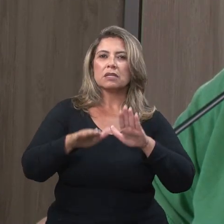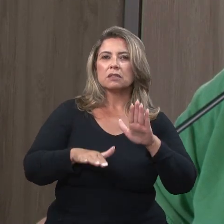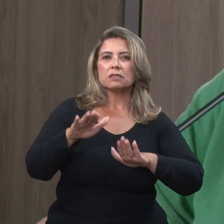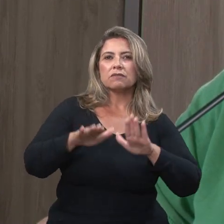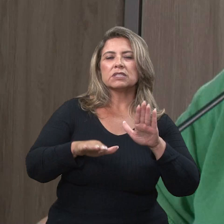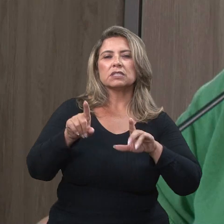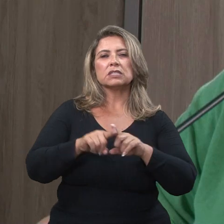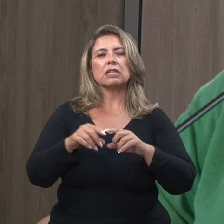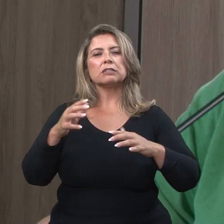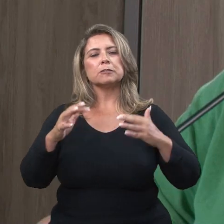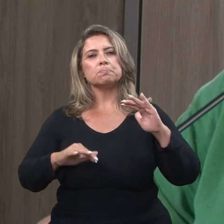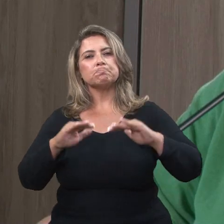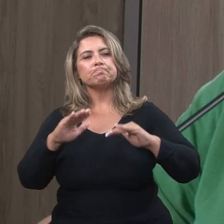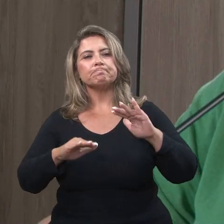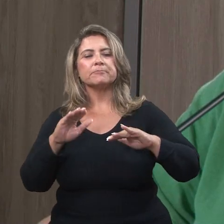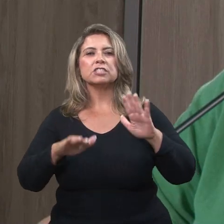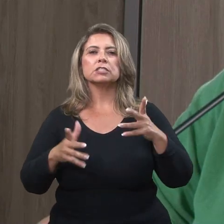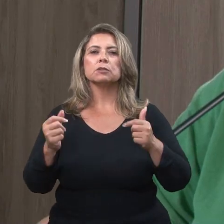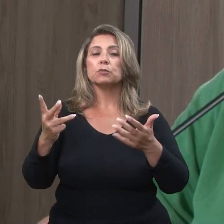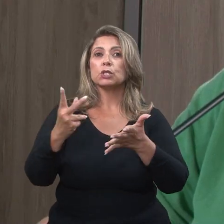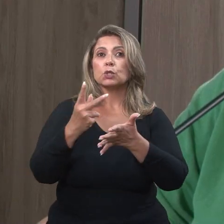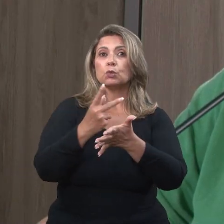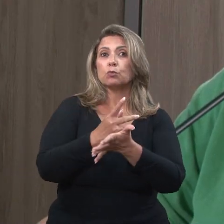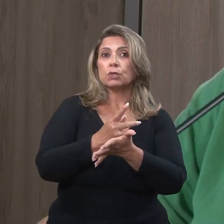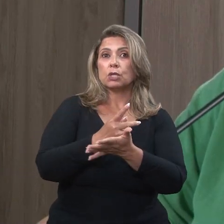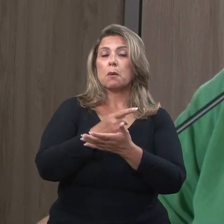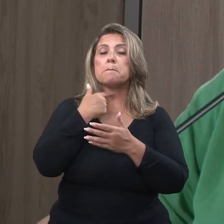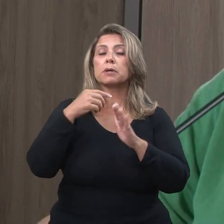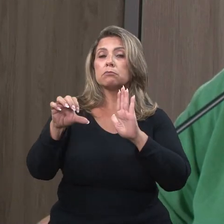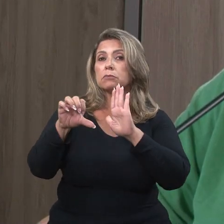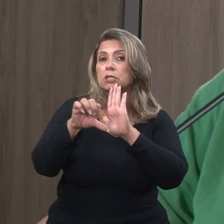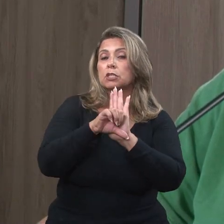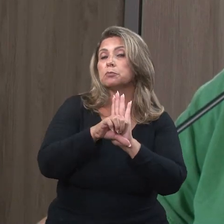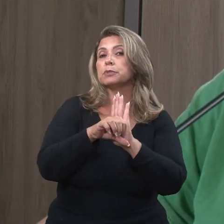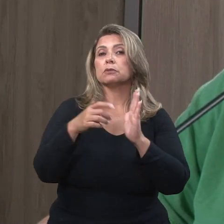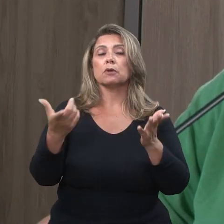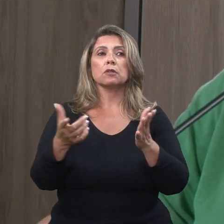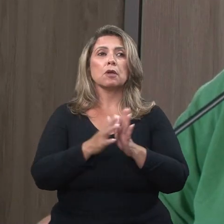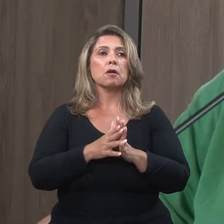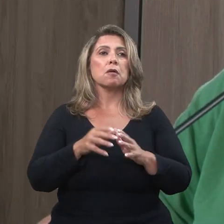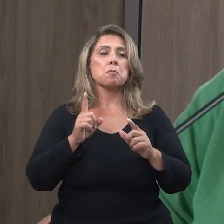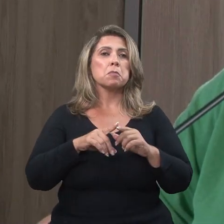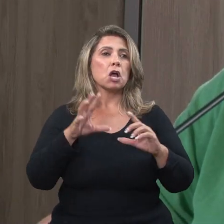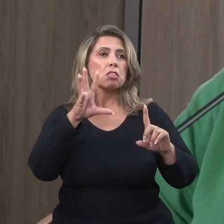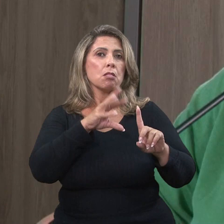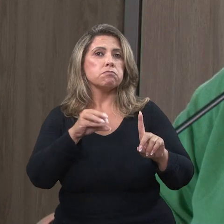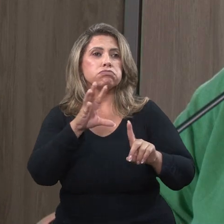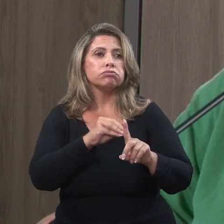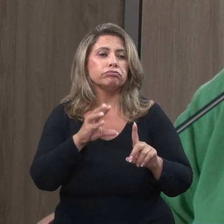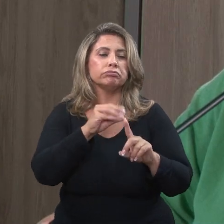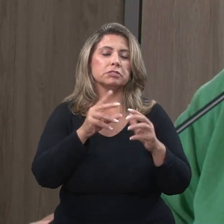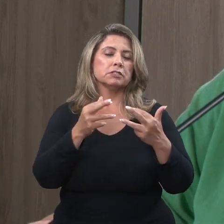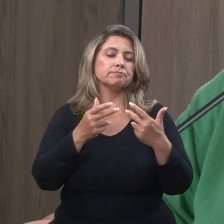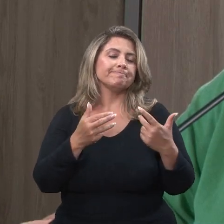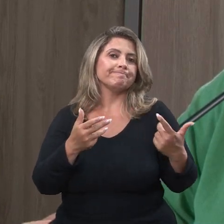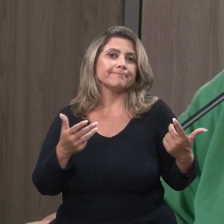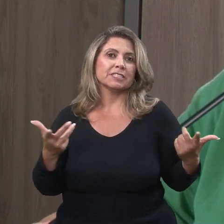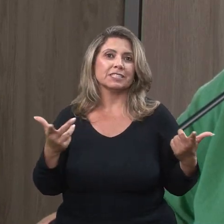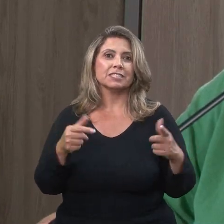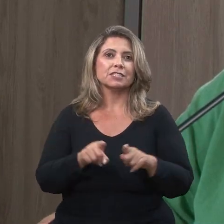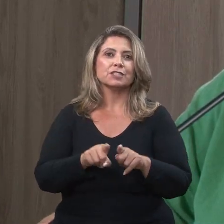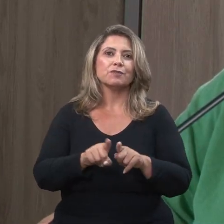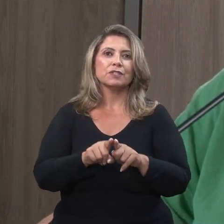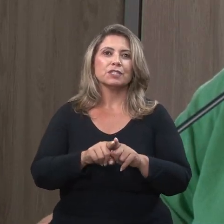dependendo da situação, pode gerar uma questão criminal, às vezes uma importunação, às vezes alguma